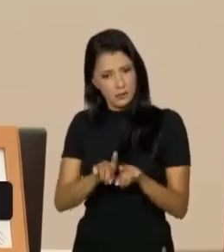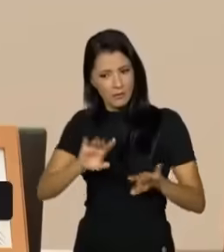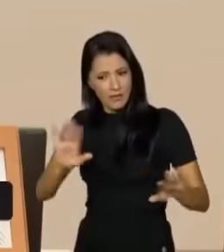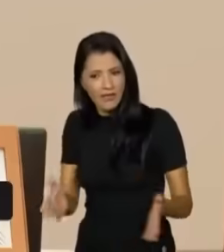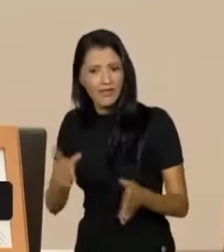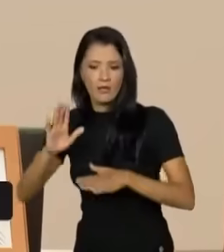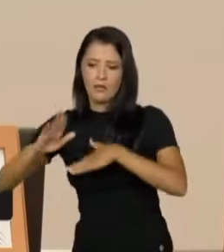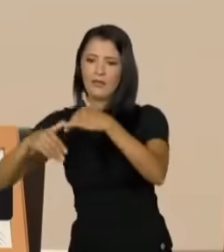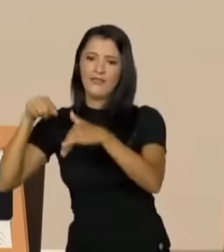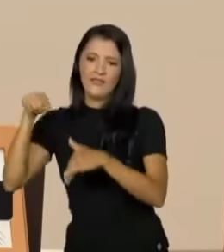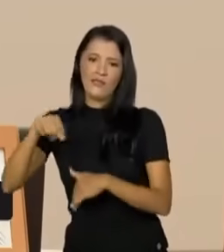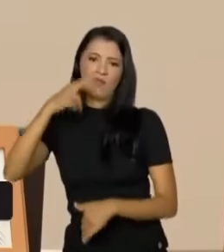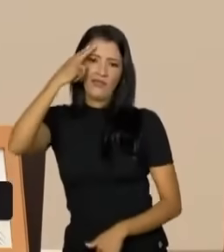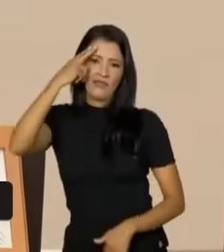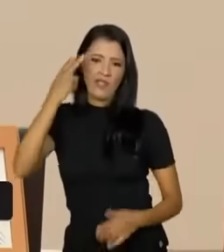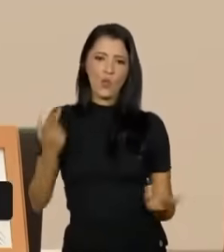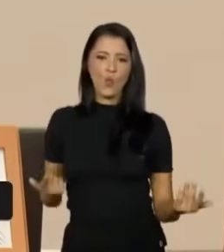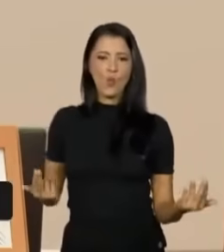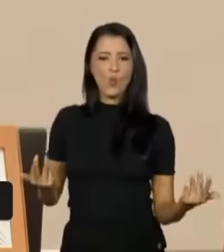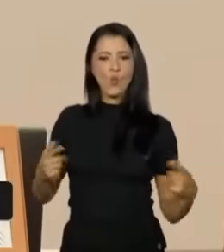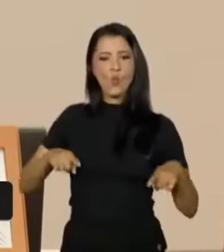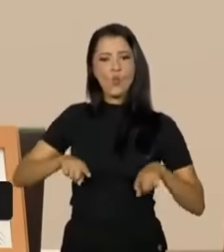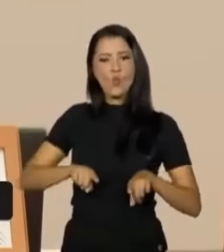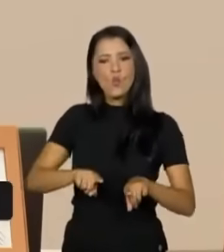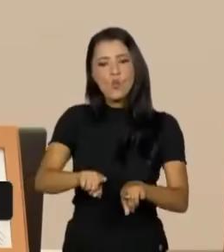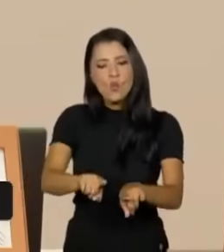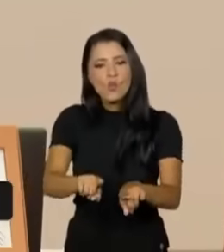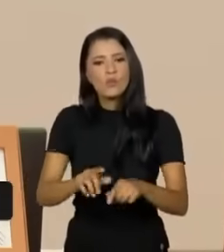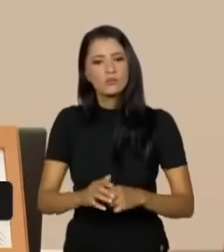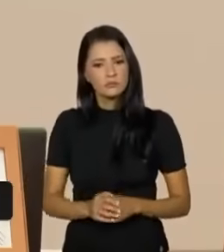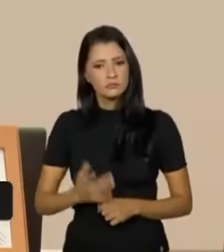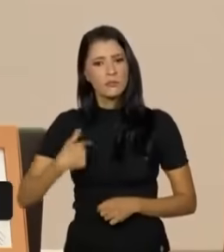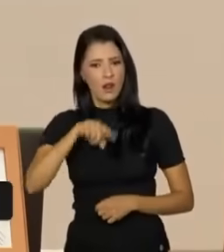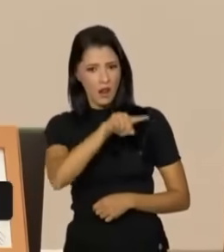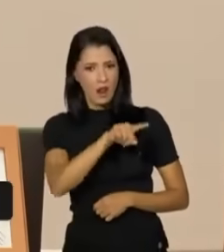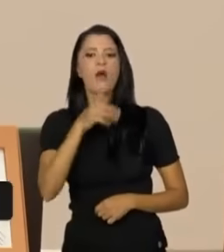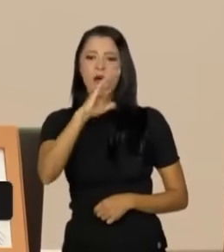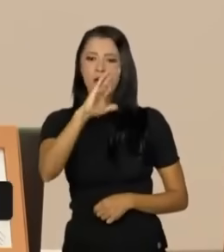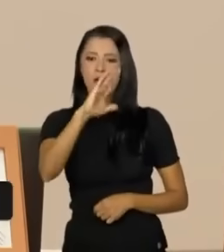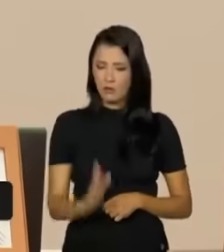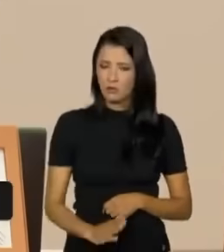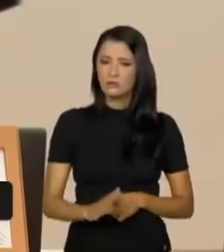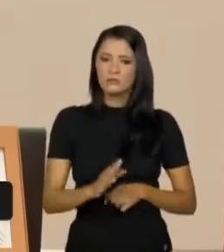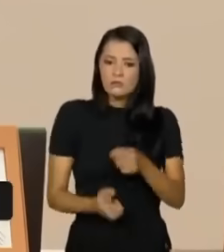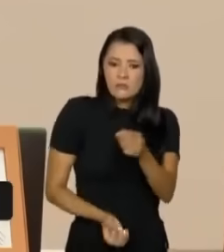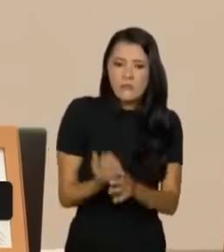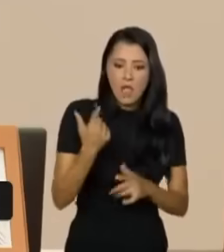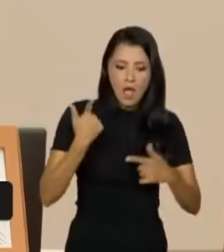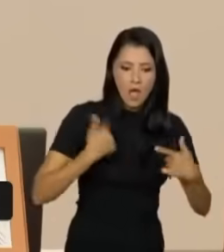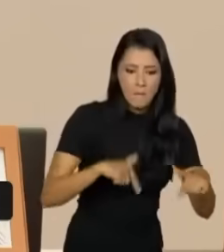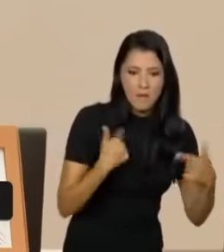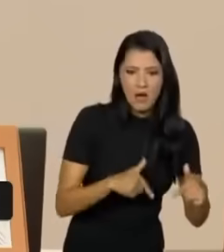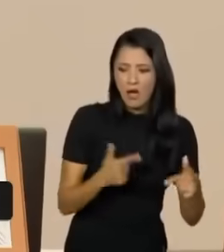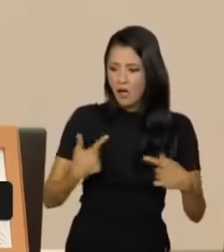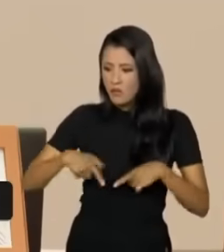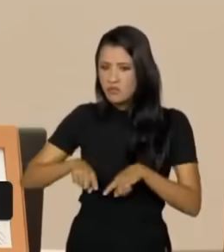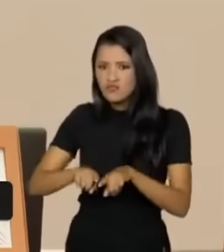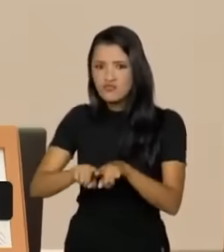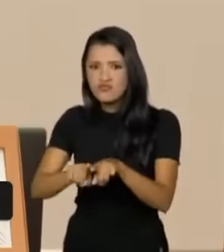Arábia Saudita. Que a gente gere emprego no Brasil, mas que gere emprego na Arábia